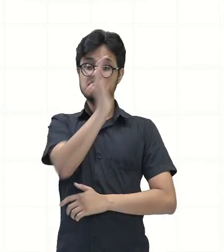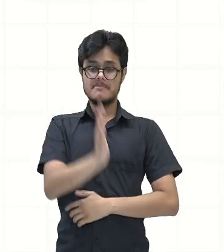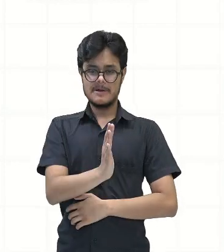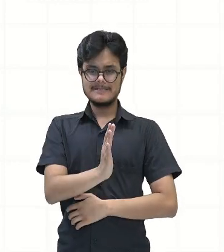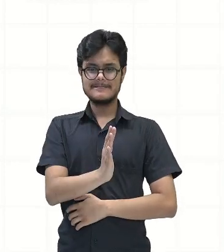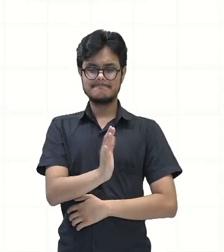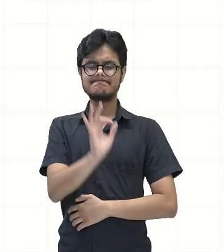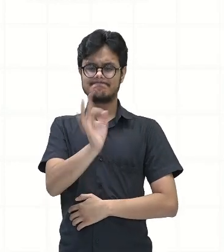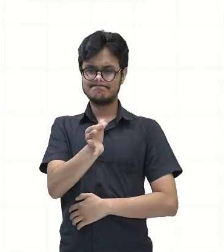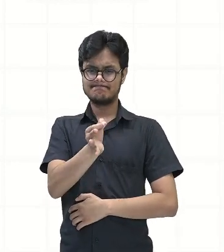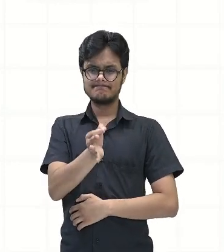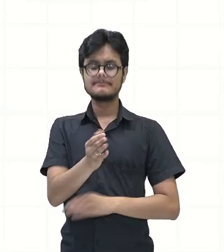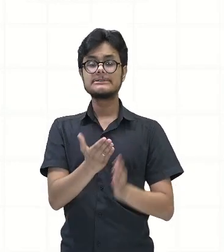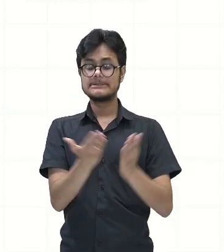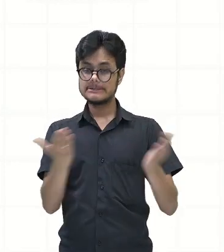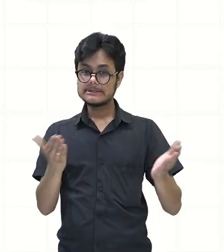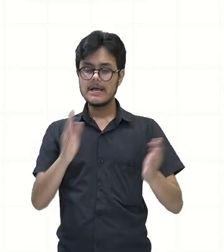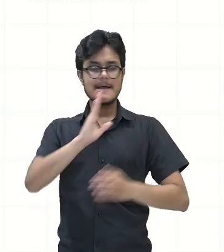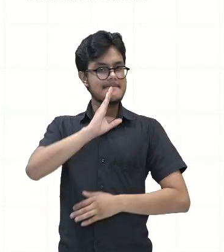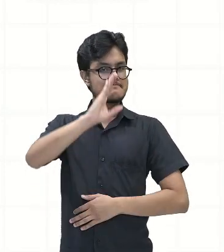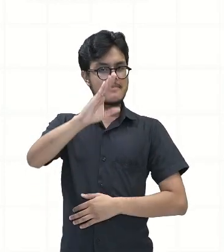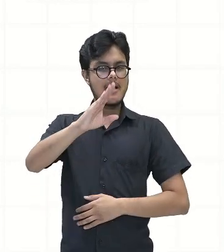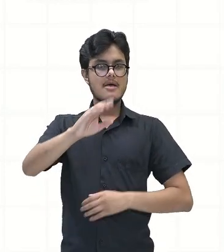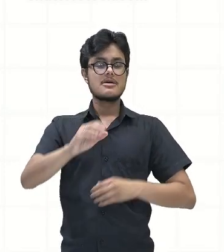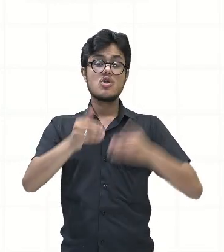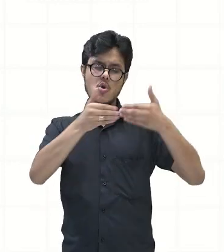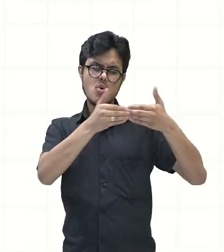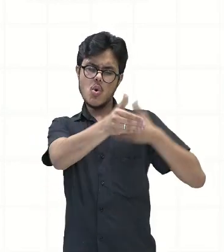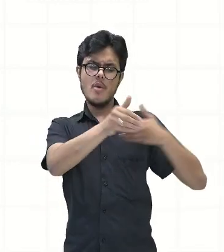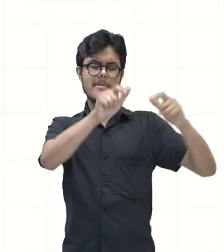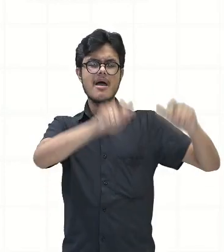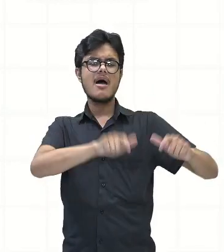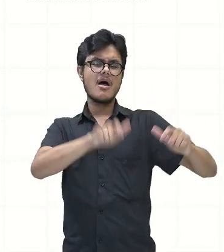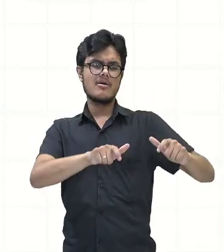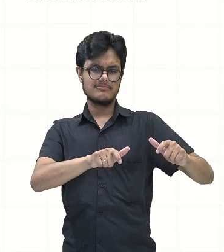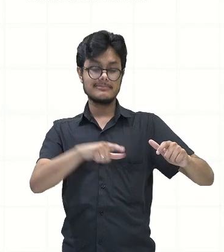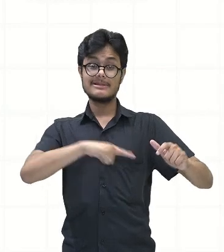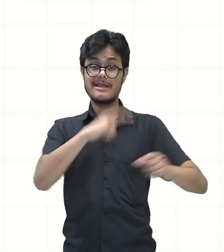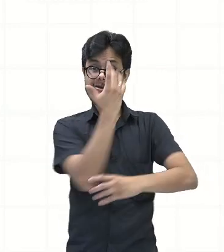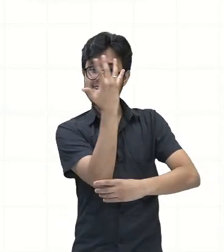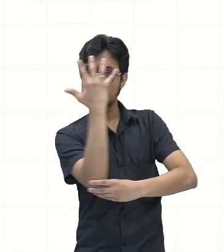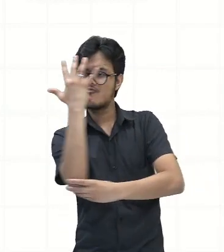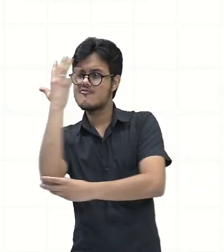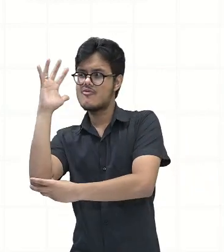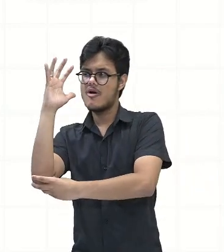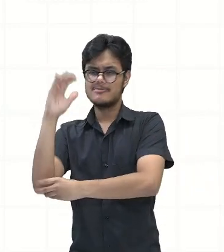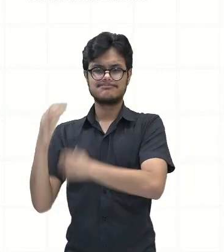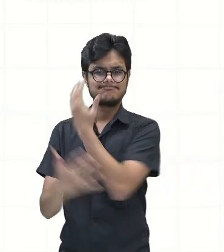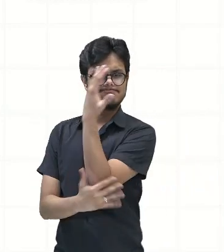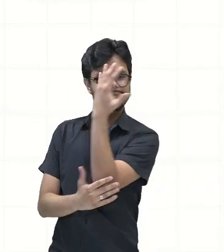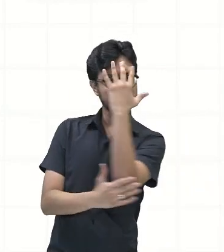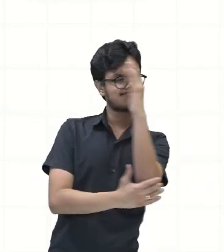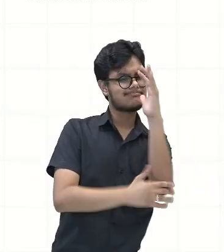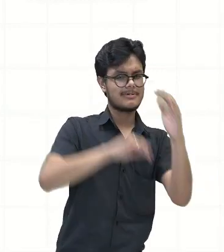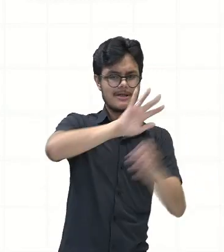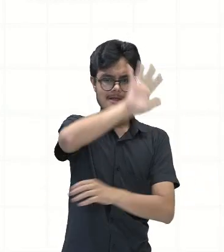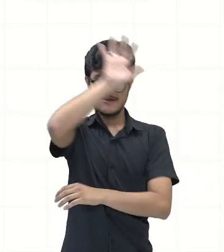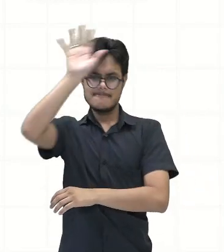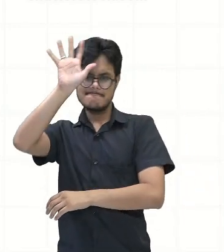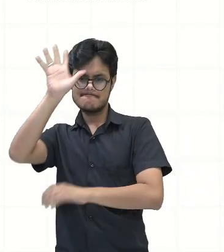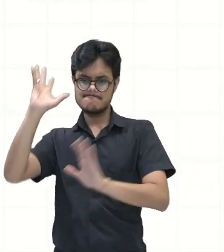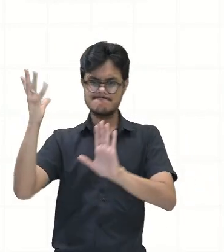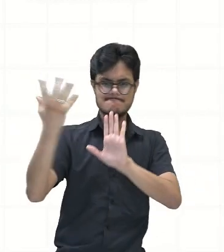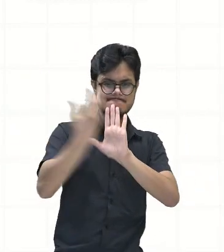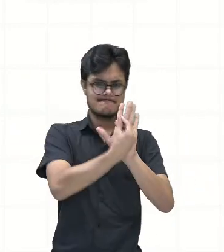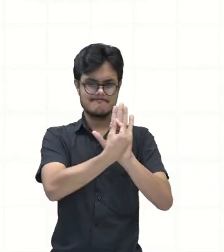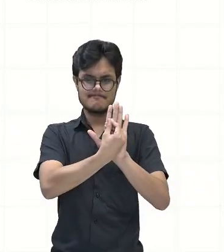brasileiro, né? Essa massa de ar, ela tem origem aí no interior da floresta amazônica e ela vai atuar aí